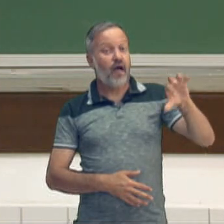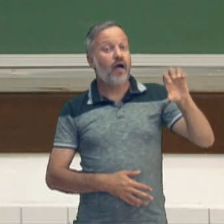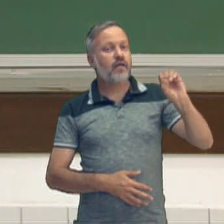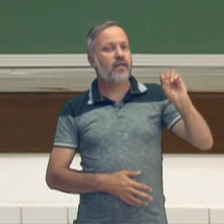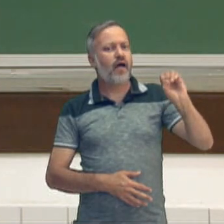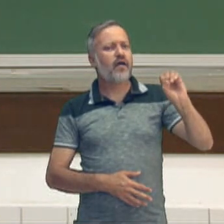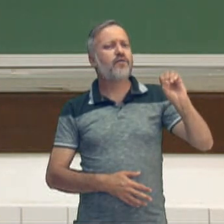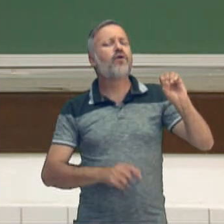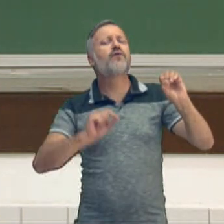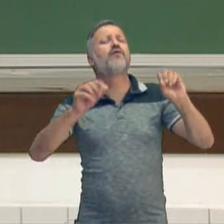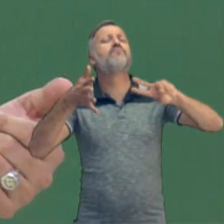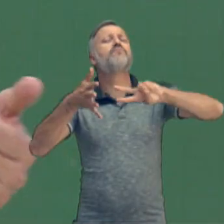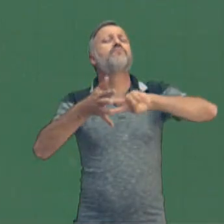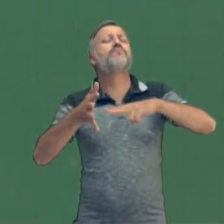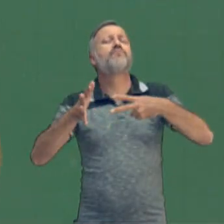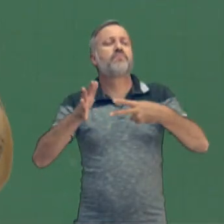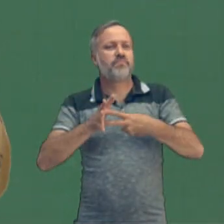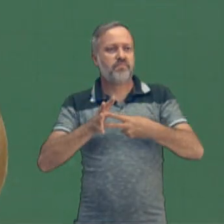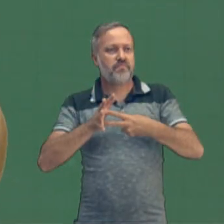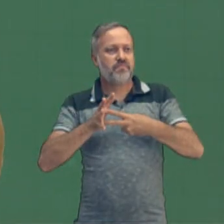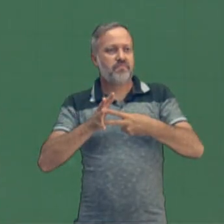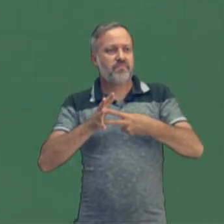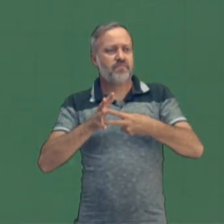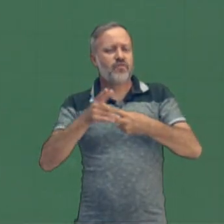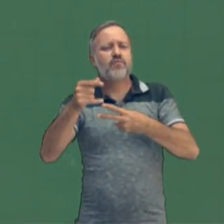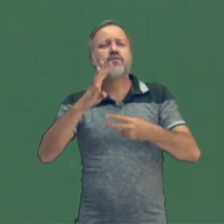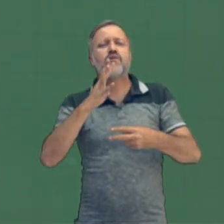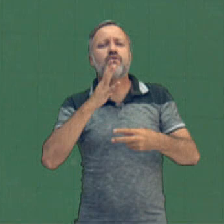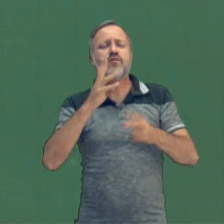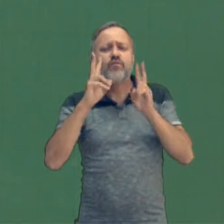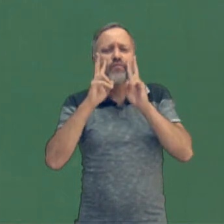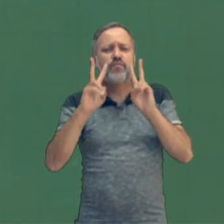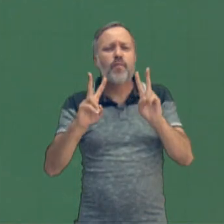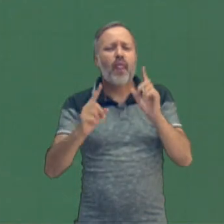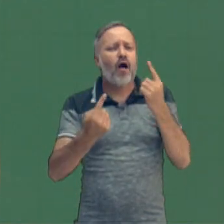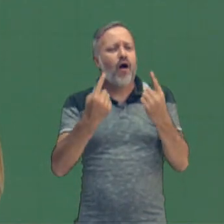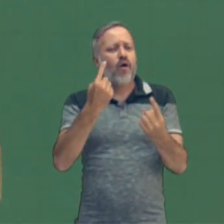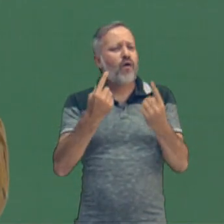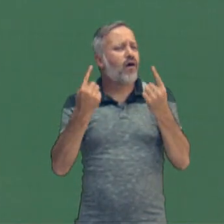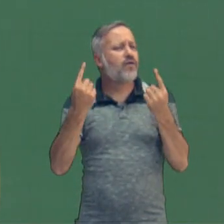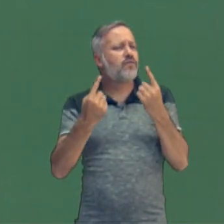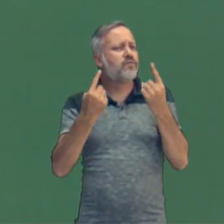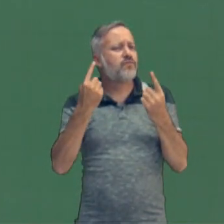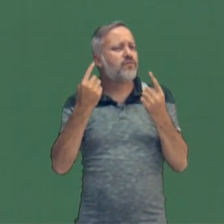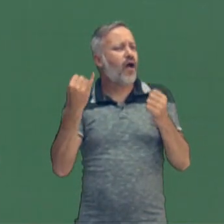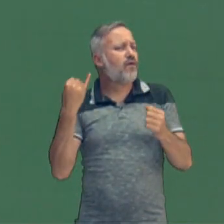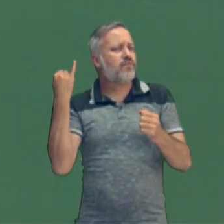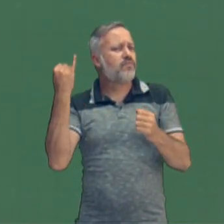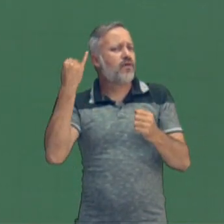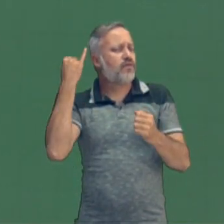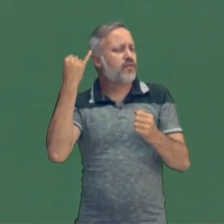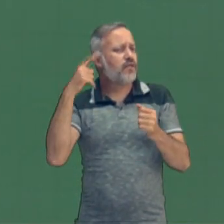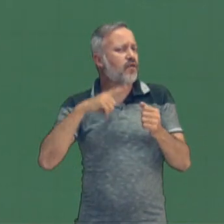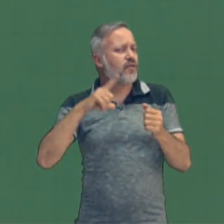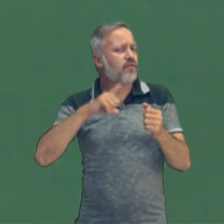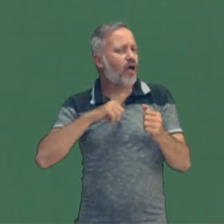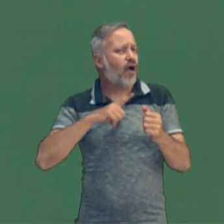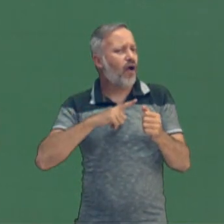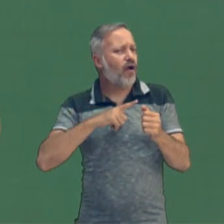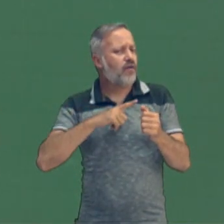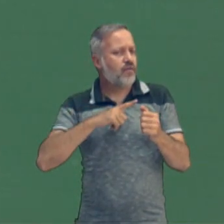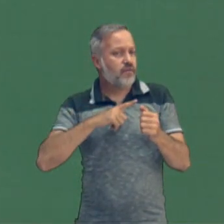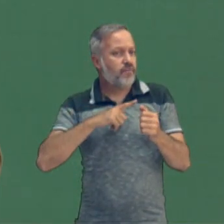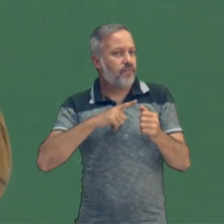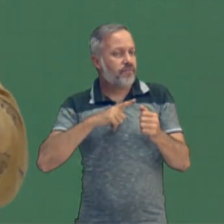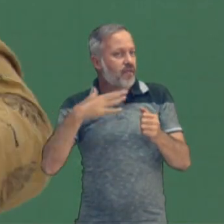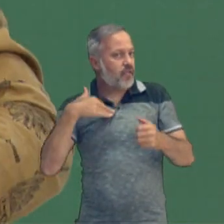sabe sobre os calendários. Quais tipos você conhece? Qual é a função do calendário? Anote e vai tentando